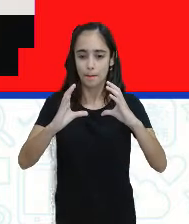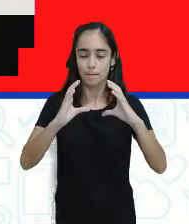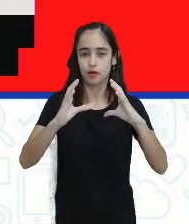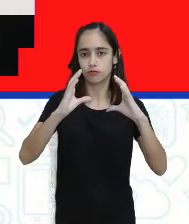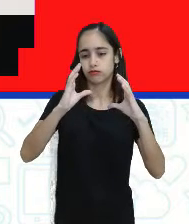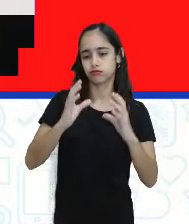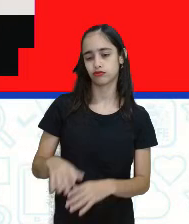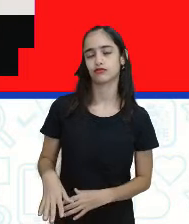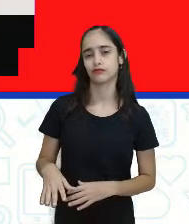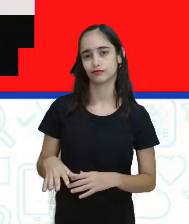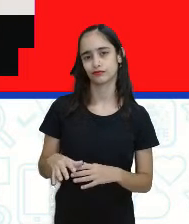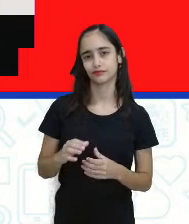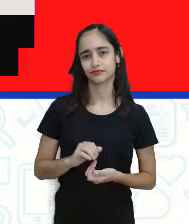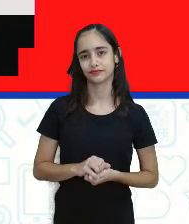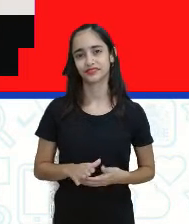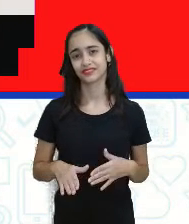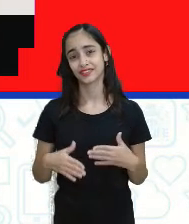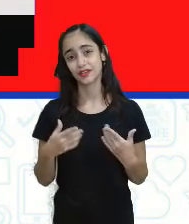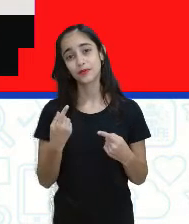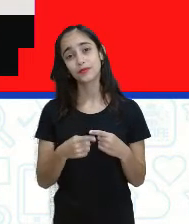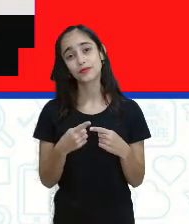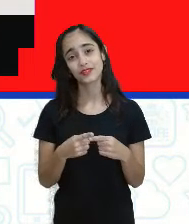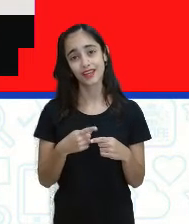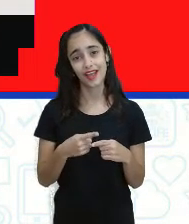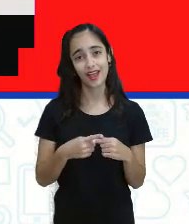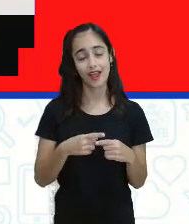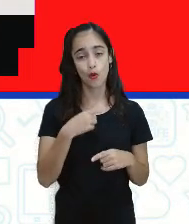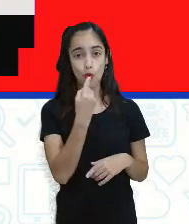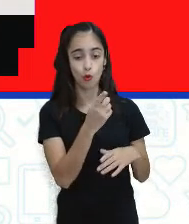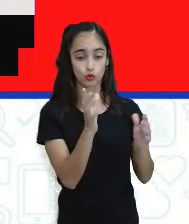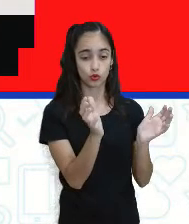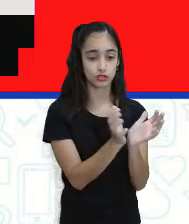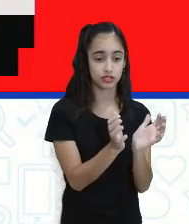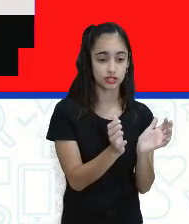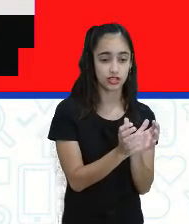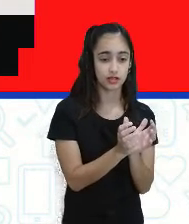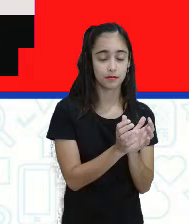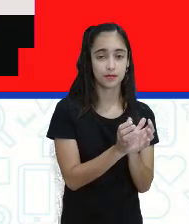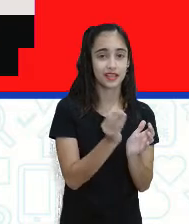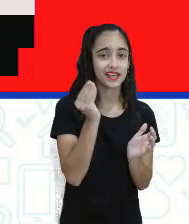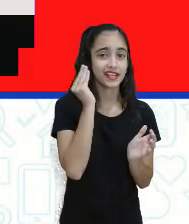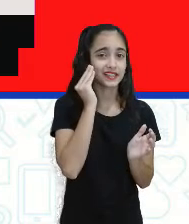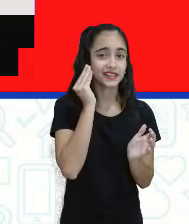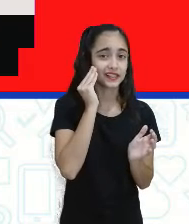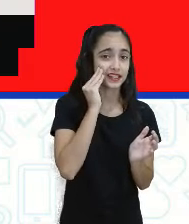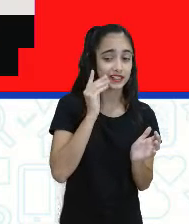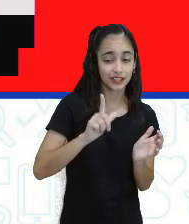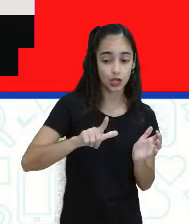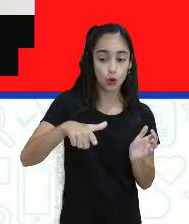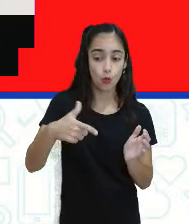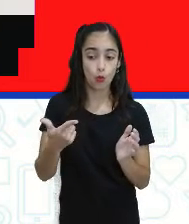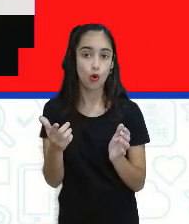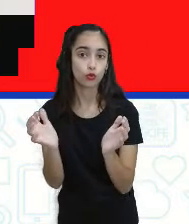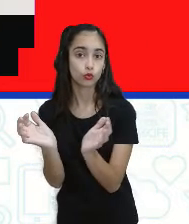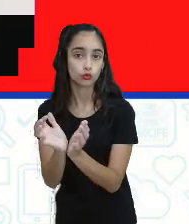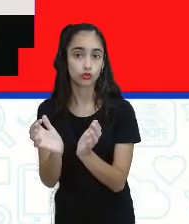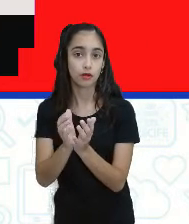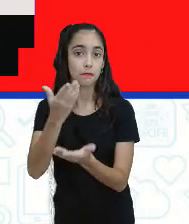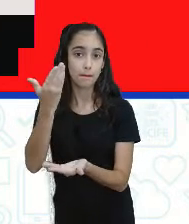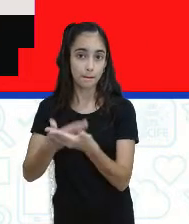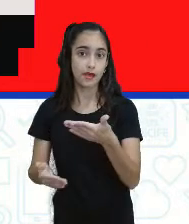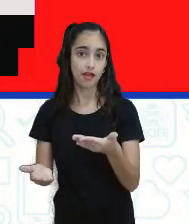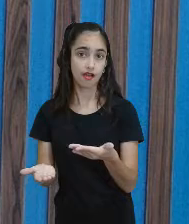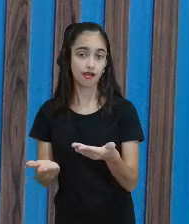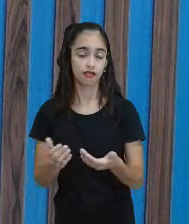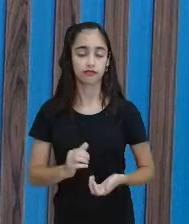tentando anular, né, a defesa do outro. Então, trazendo aí o futebol, por exemplo, que é, né, como o